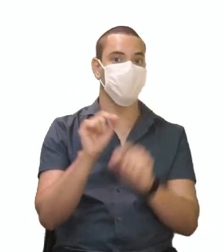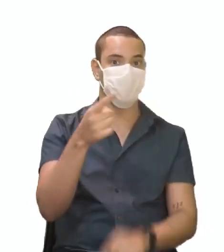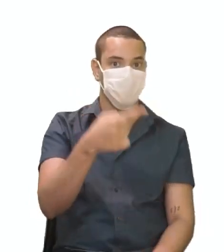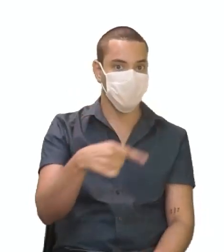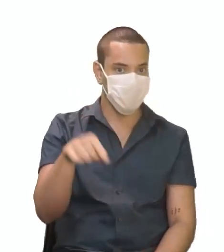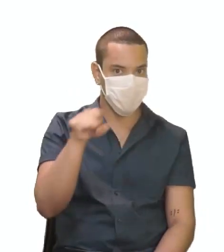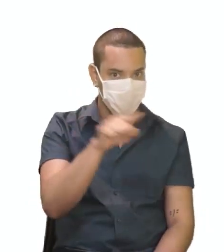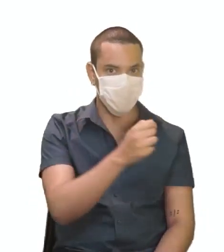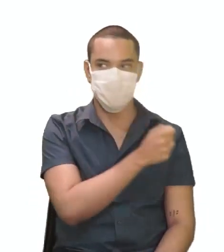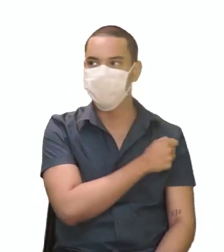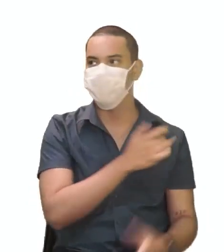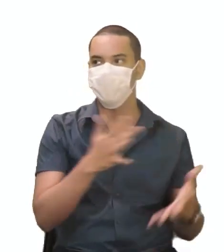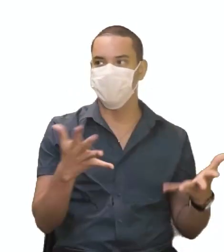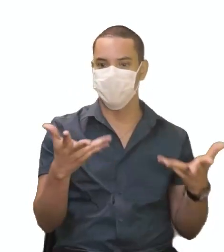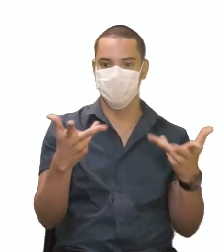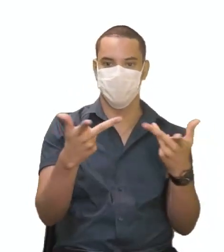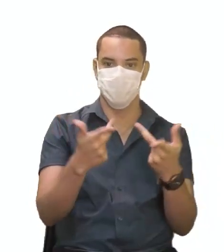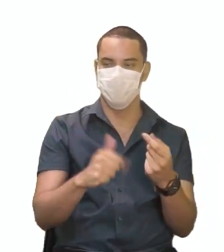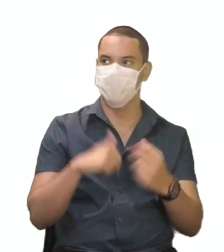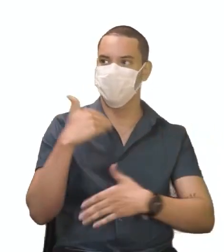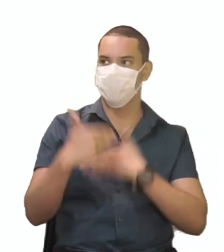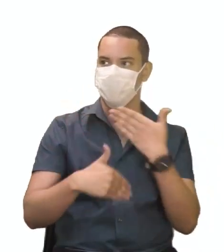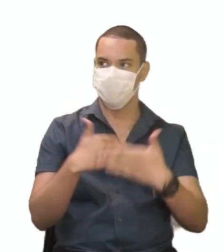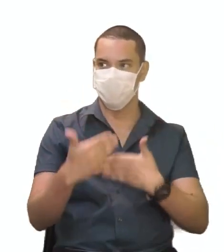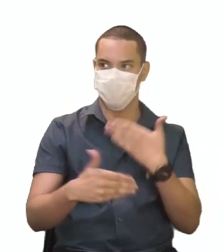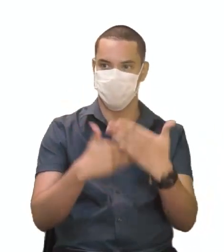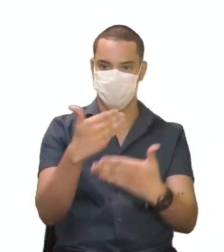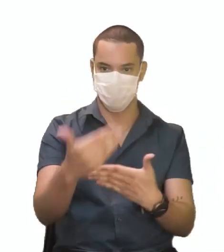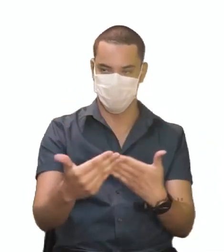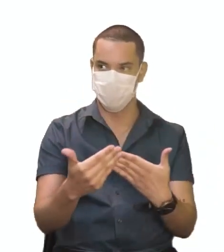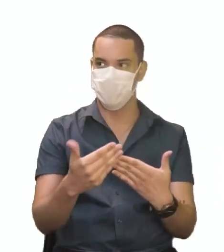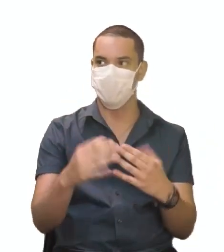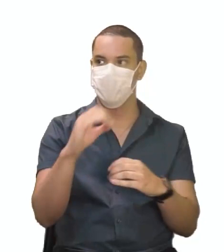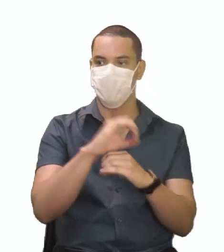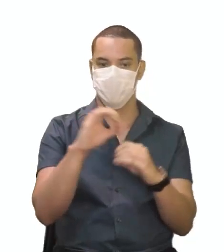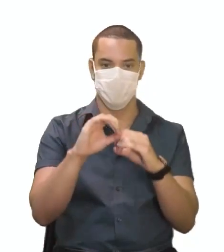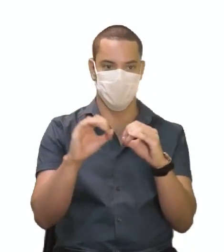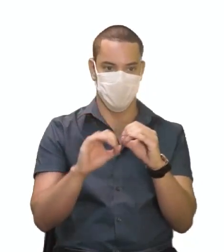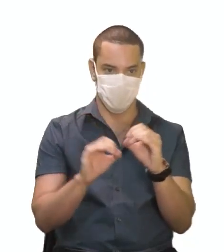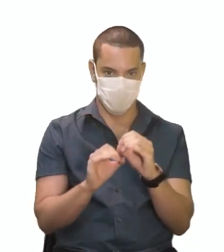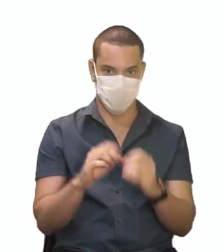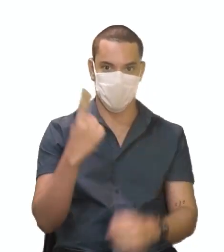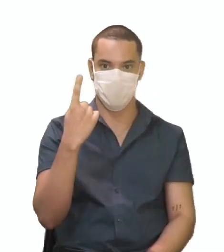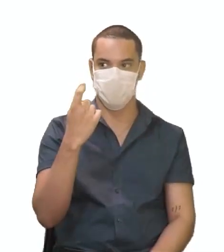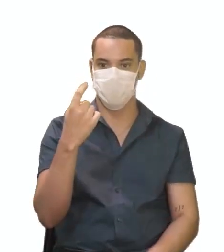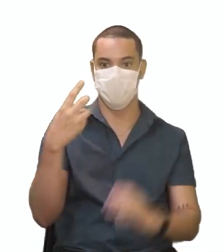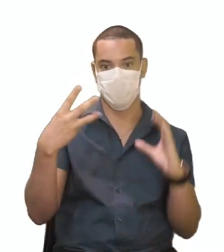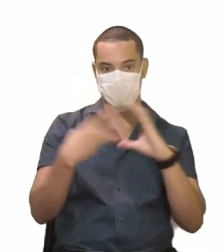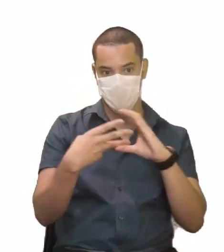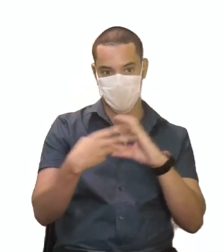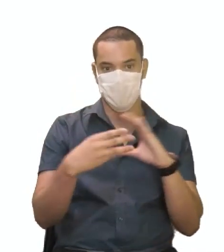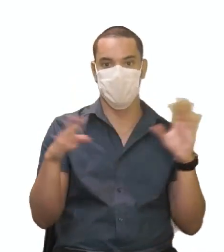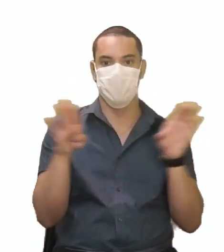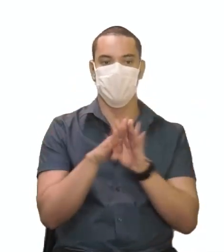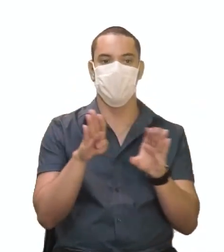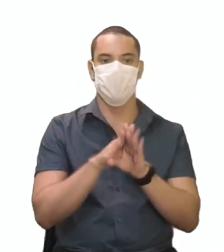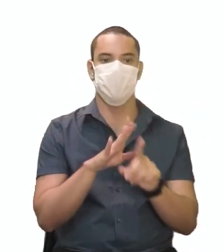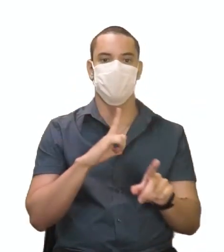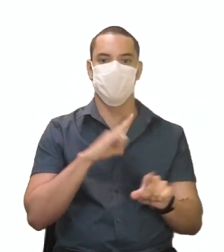aluno maravilhoso, o processo de reprodução nas células unicelulares. Você vai